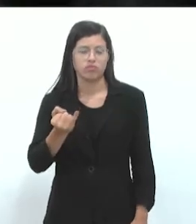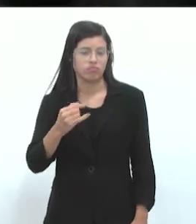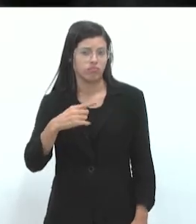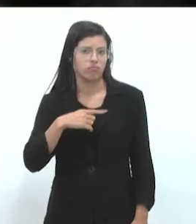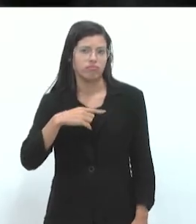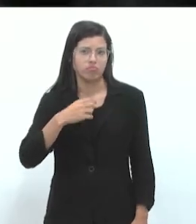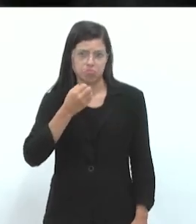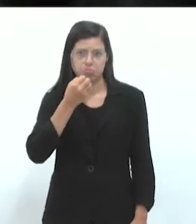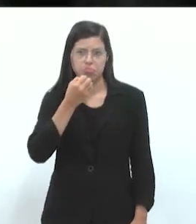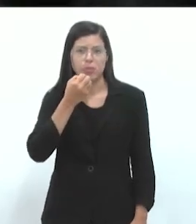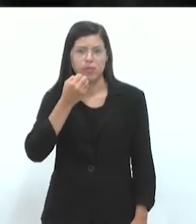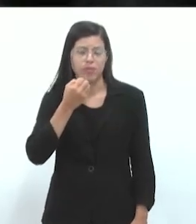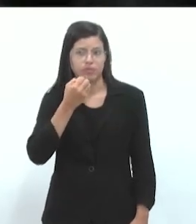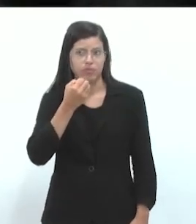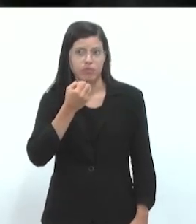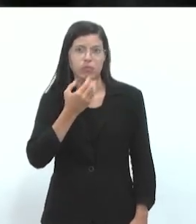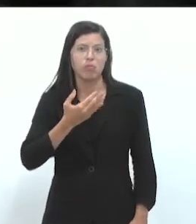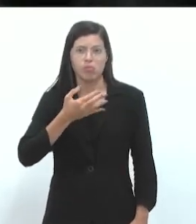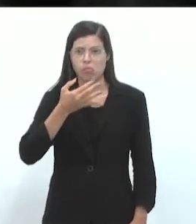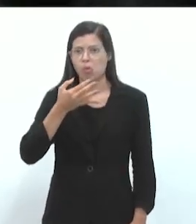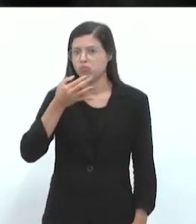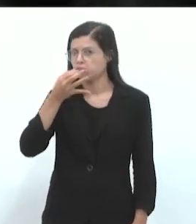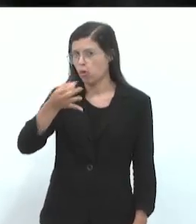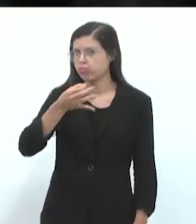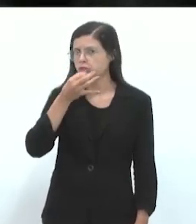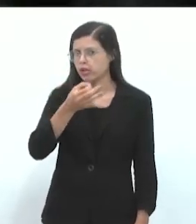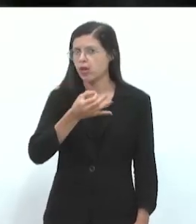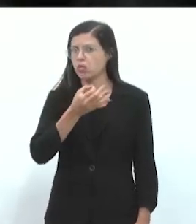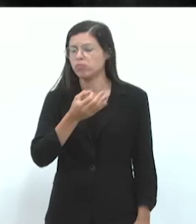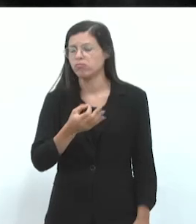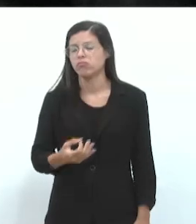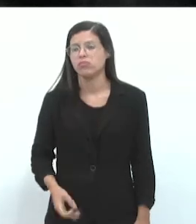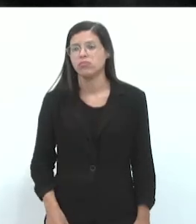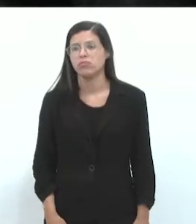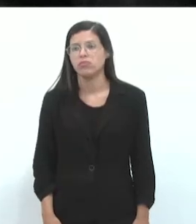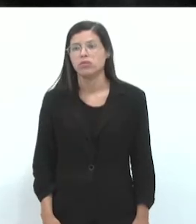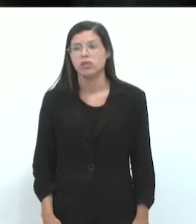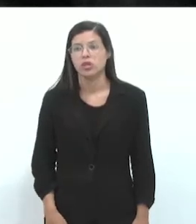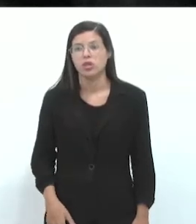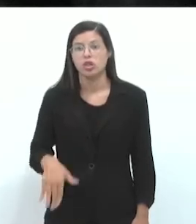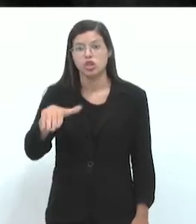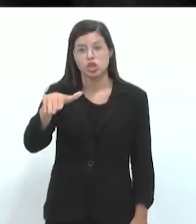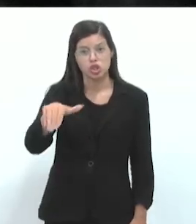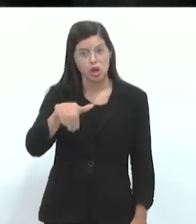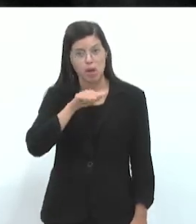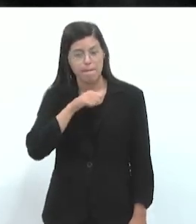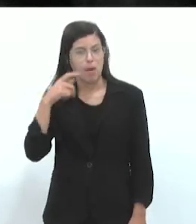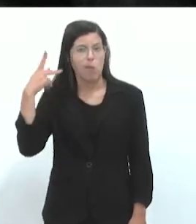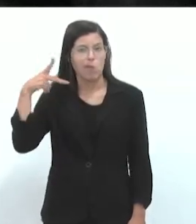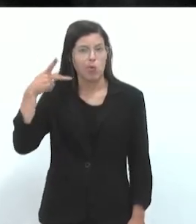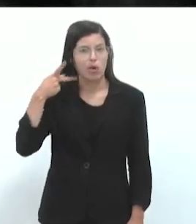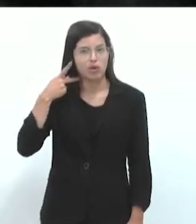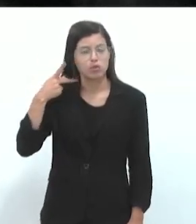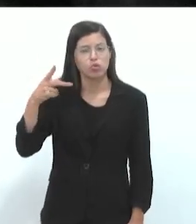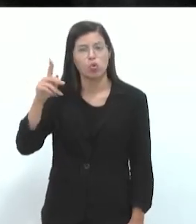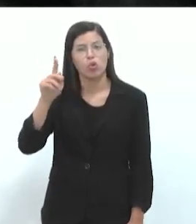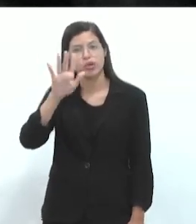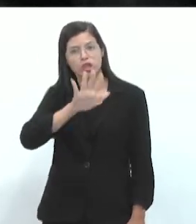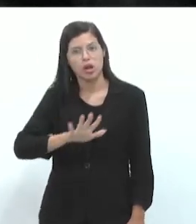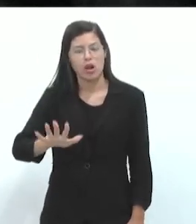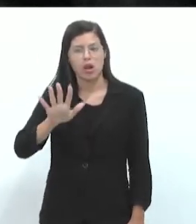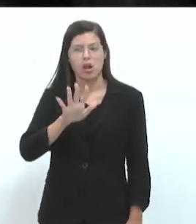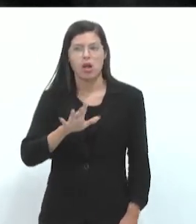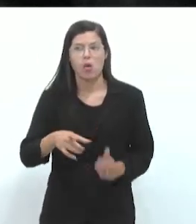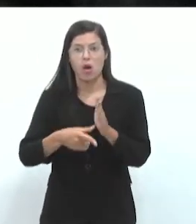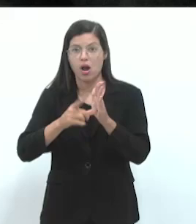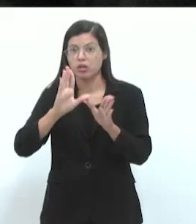argumento, presidente Amorim. Eles querem Tem um medir ótimo força. argumento. Chamar o procurador-geral em deferência antes de votar